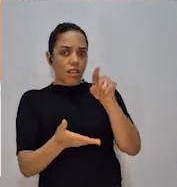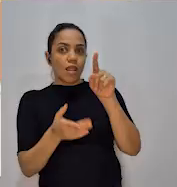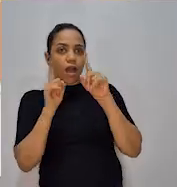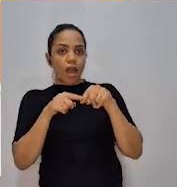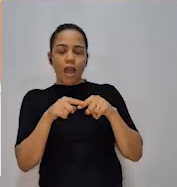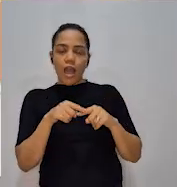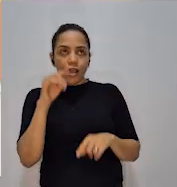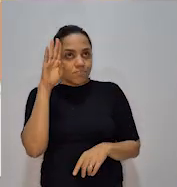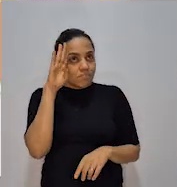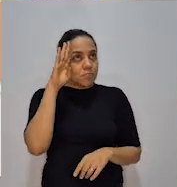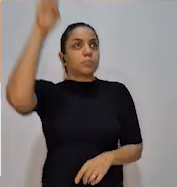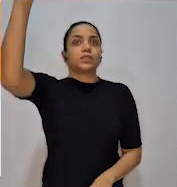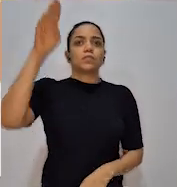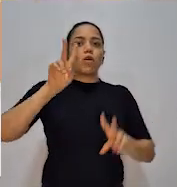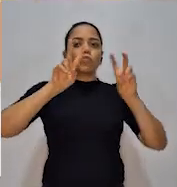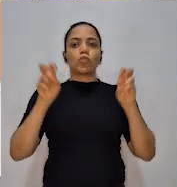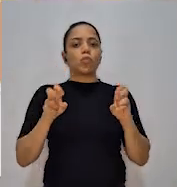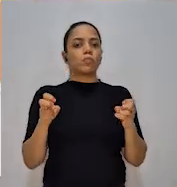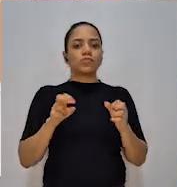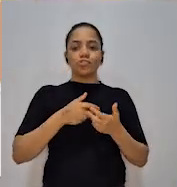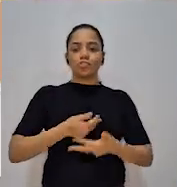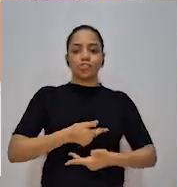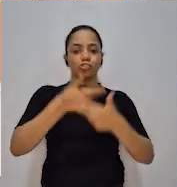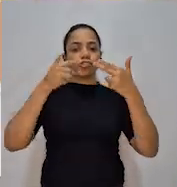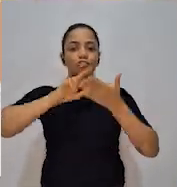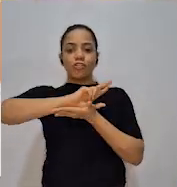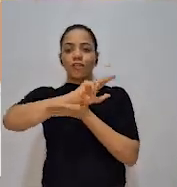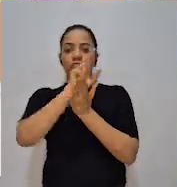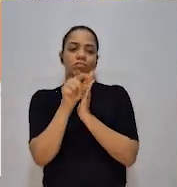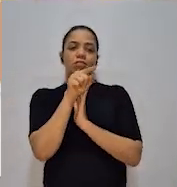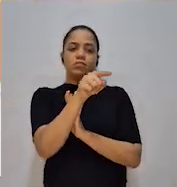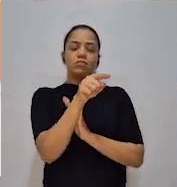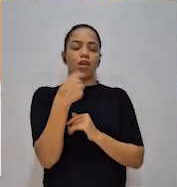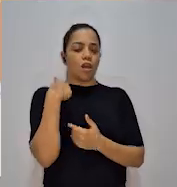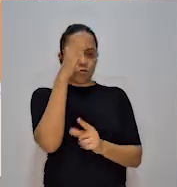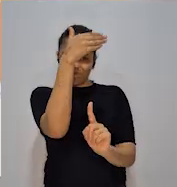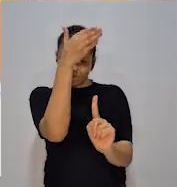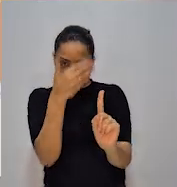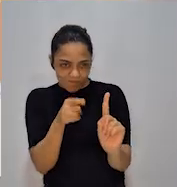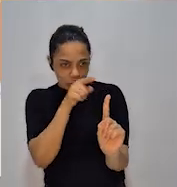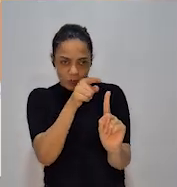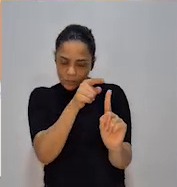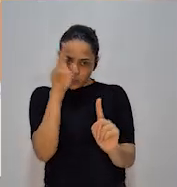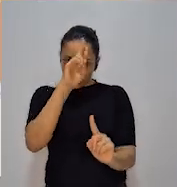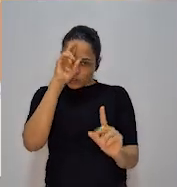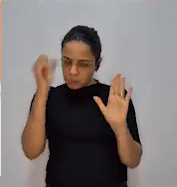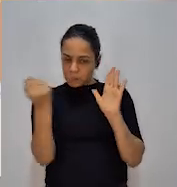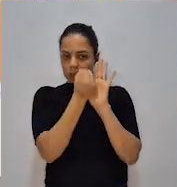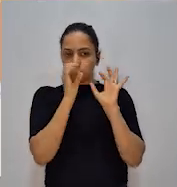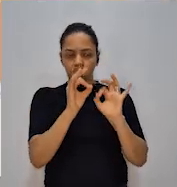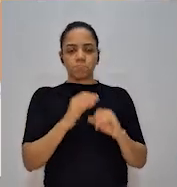país, quiçá no mundo, né? Eu vi ela fazendo um comentário. Georgette, honro muito sua jornada, viu? E